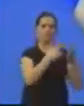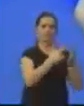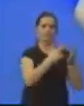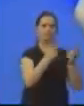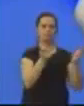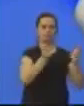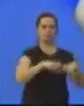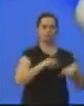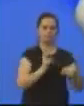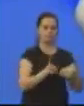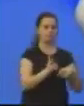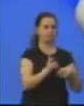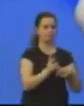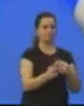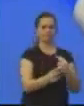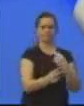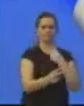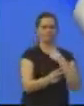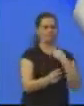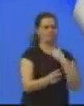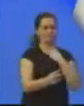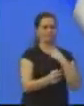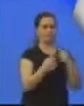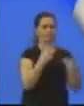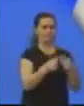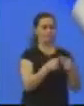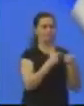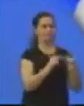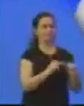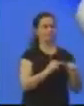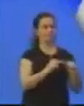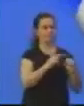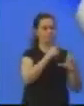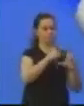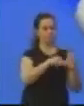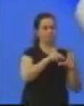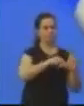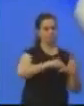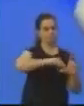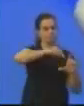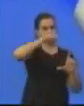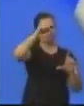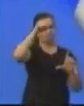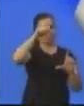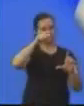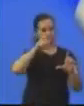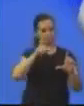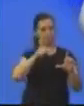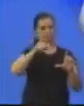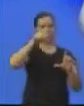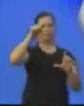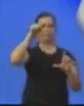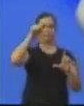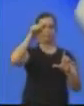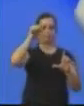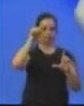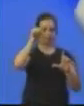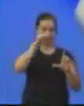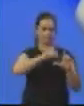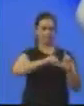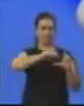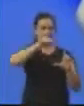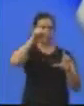contínua a nossa função? Não pode. Eu tenho um salto. O meu gráfico está aqui embaixo, depois a outra parte do gráfico está lá em cima. Tem um